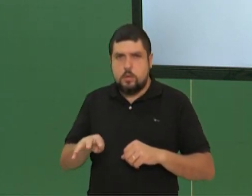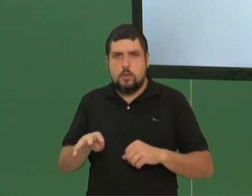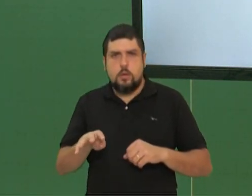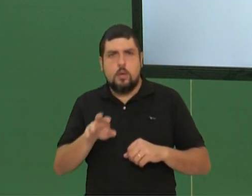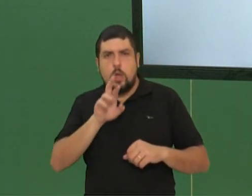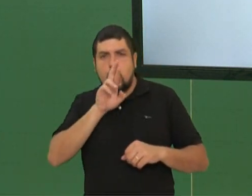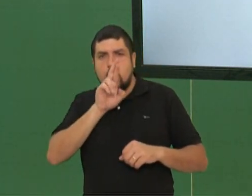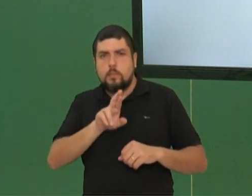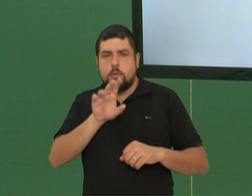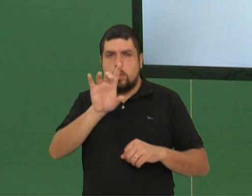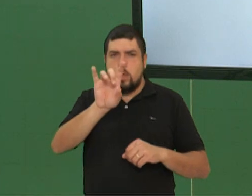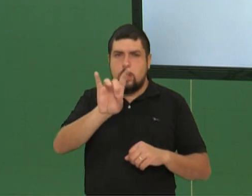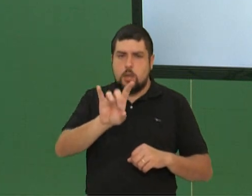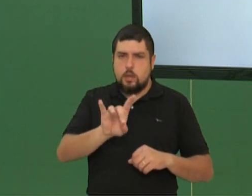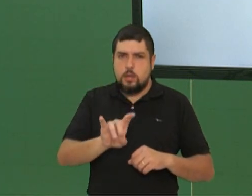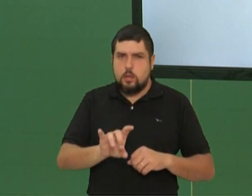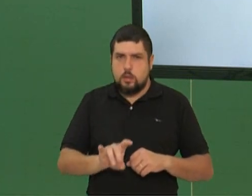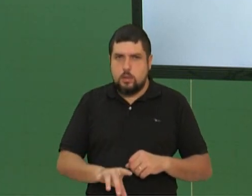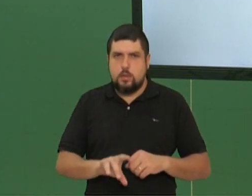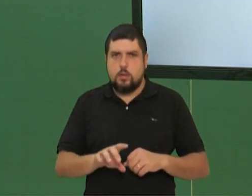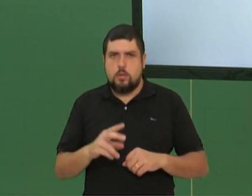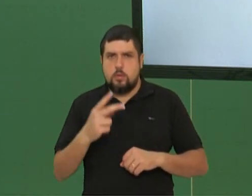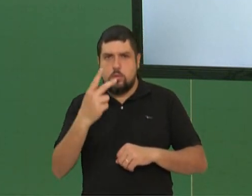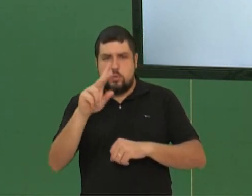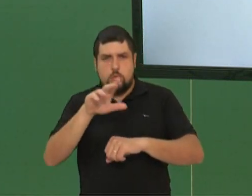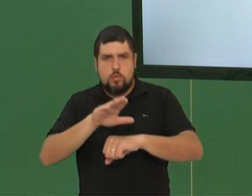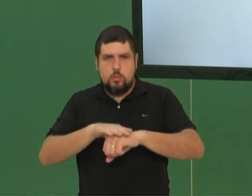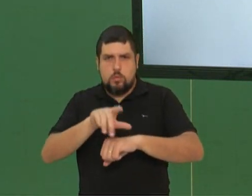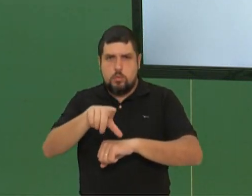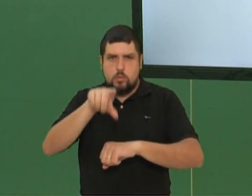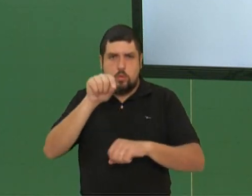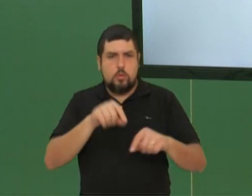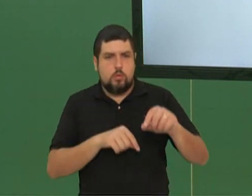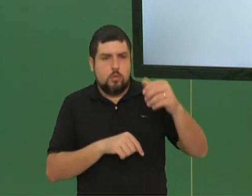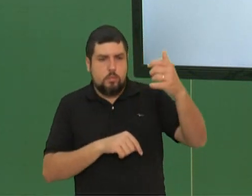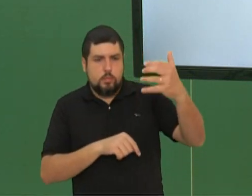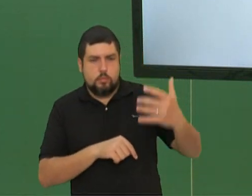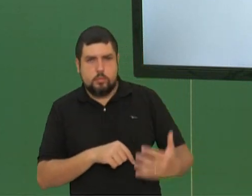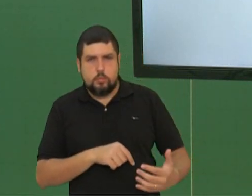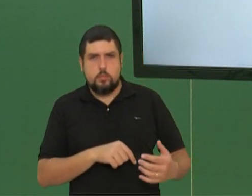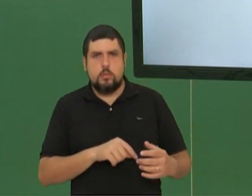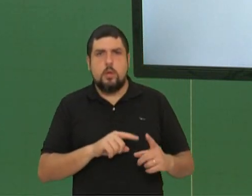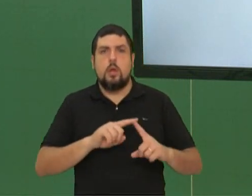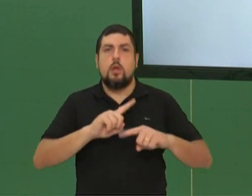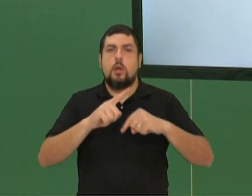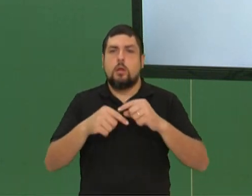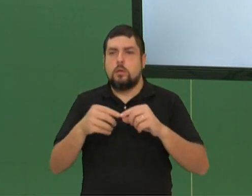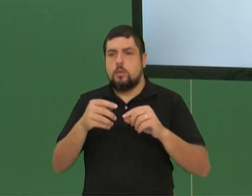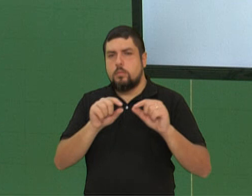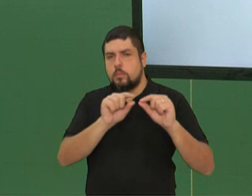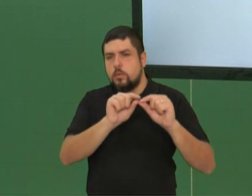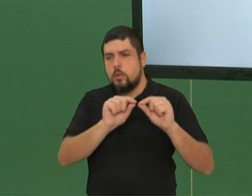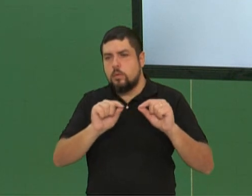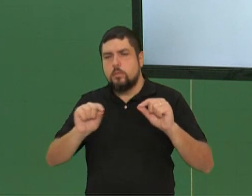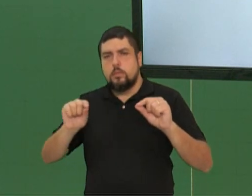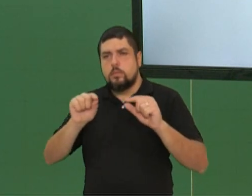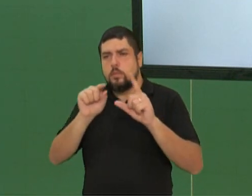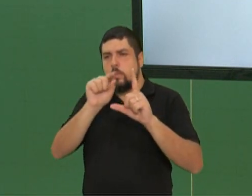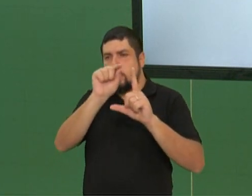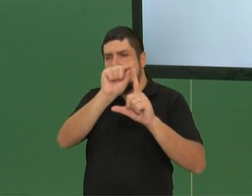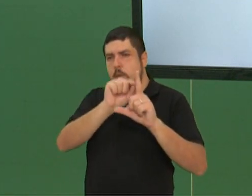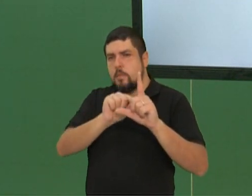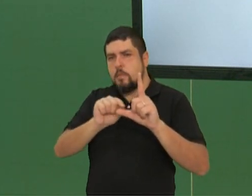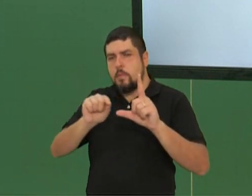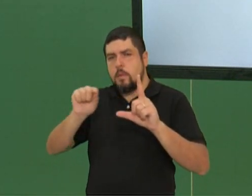um das suas escolhas em relação a x e depois monta a tabelinha com os pontos. Aqui,